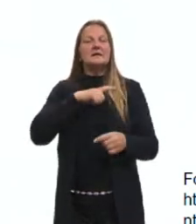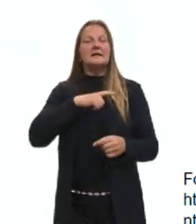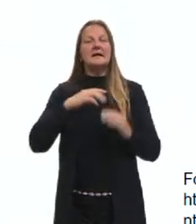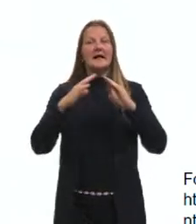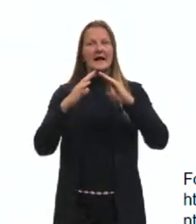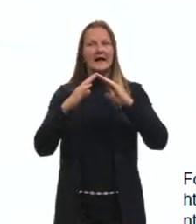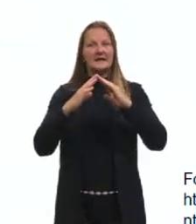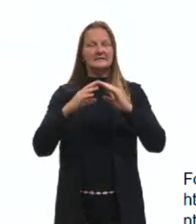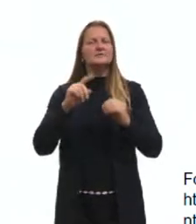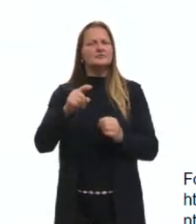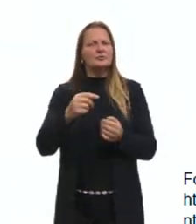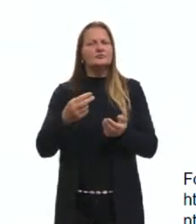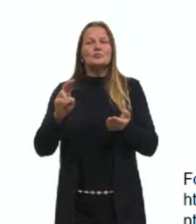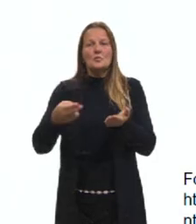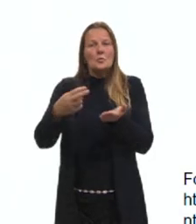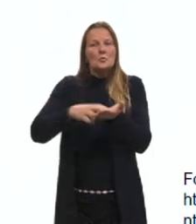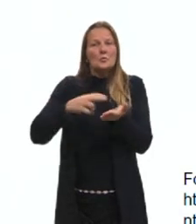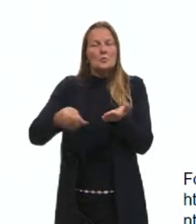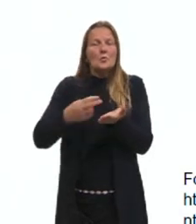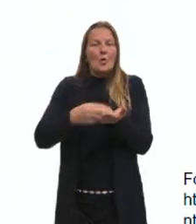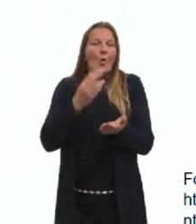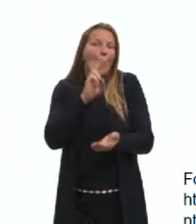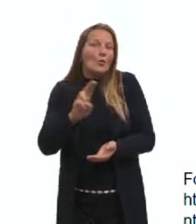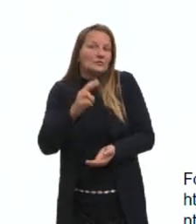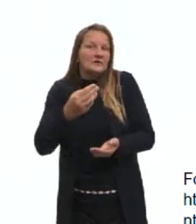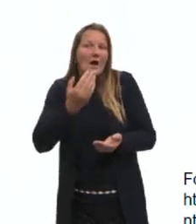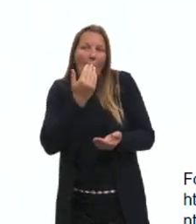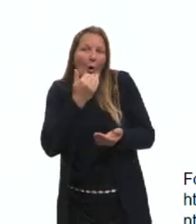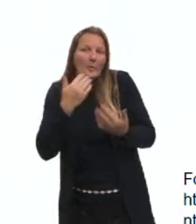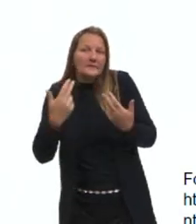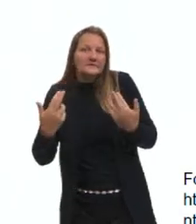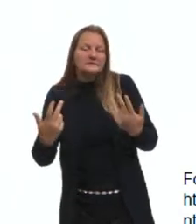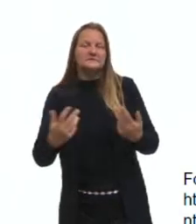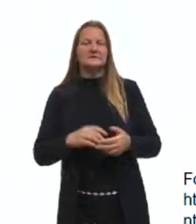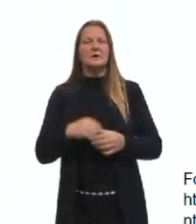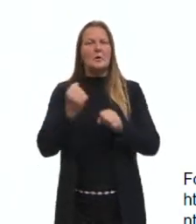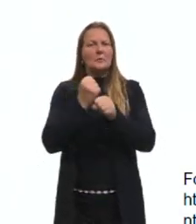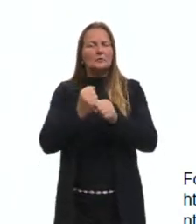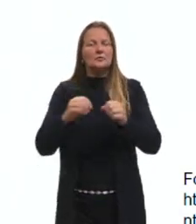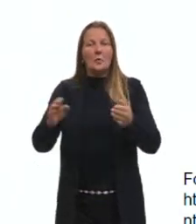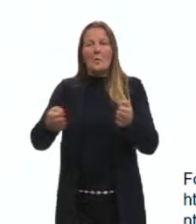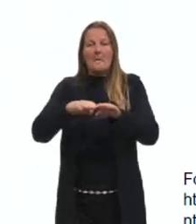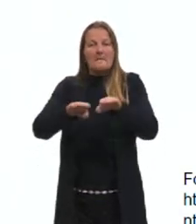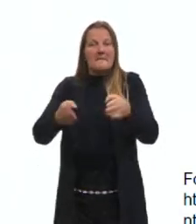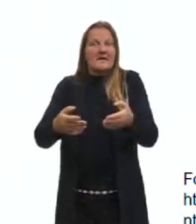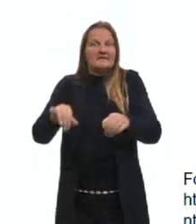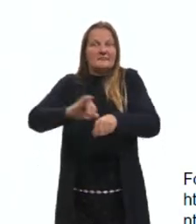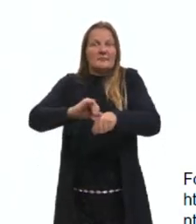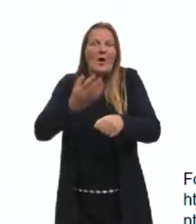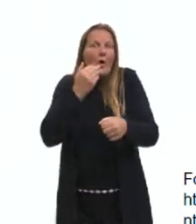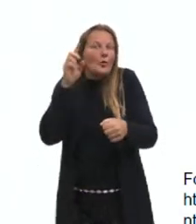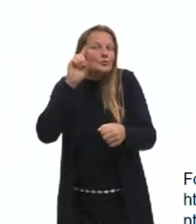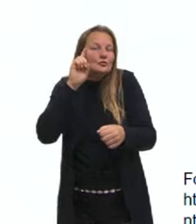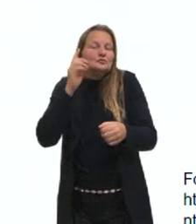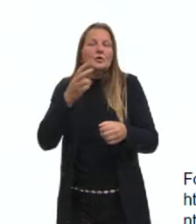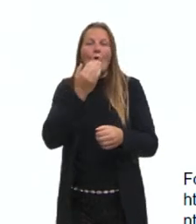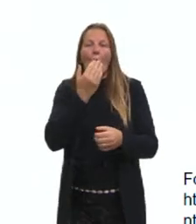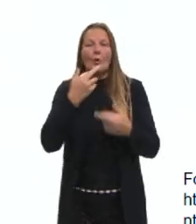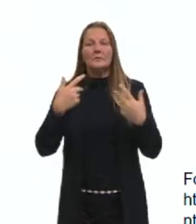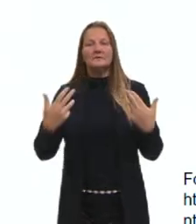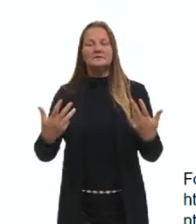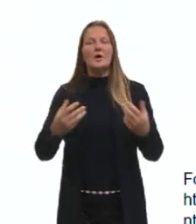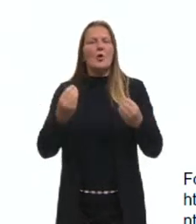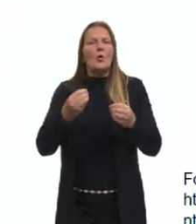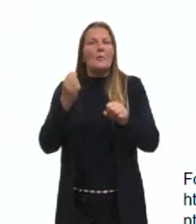ou já consumiu margarina certo é um produto da nossa mesa então afinal de contas como